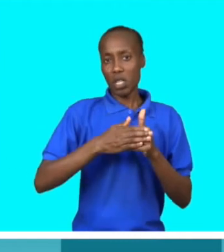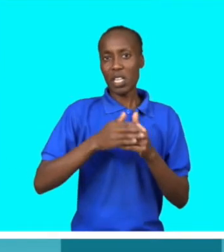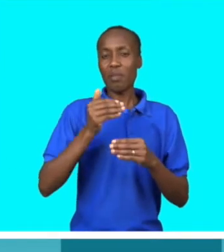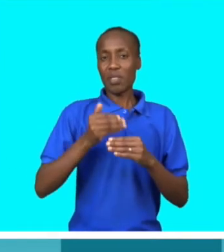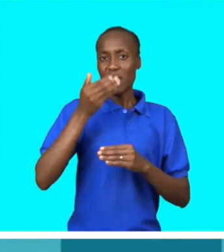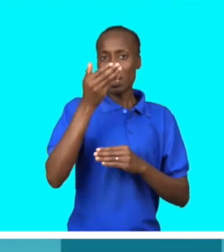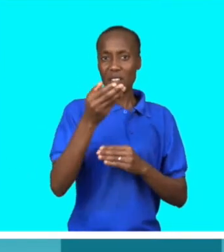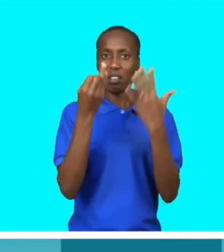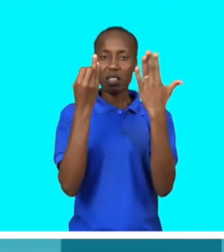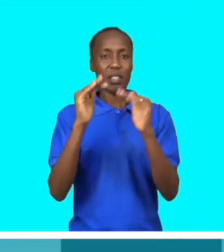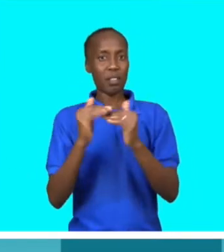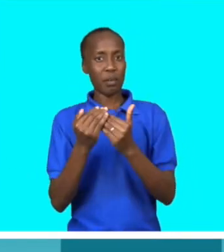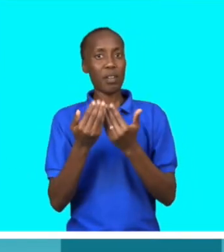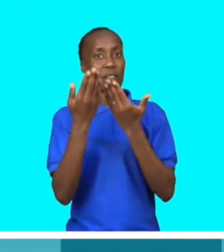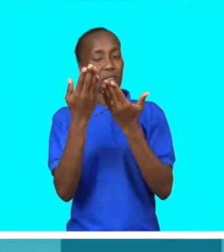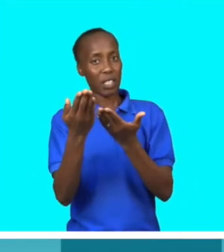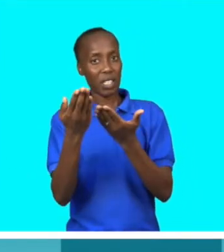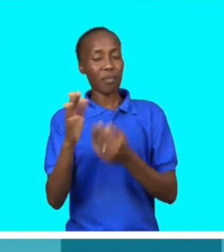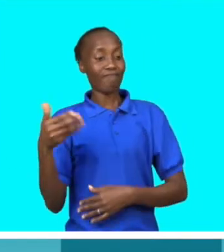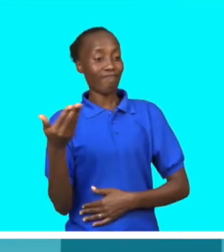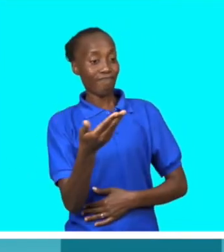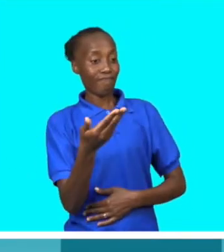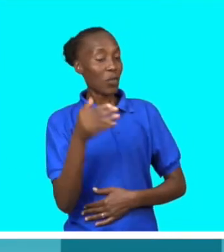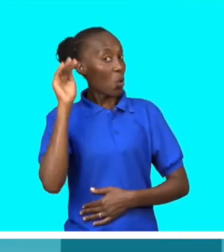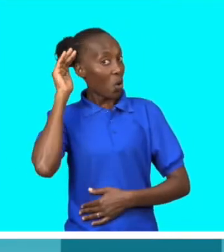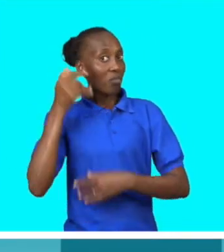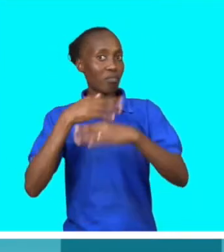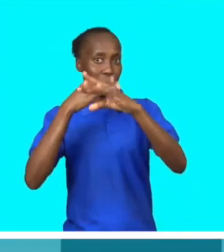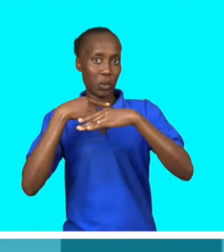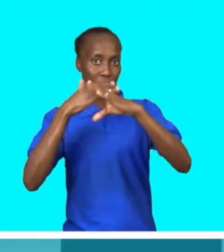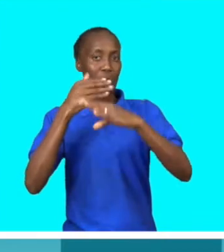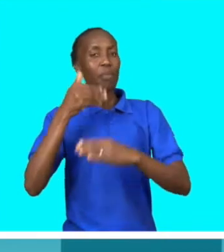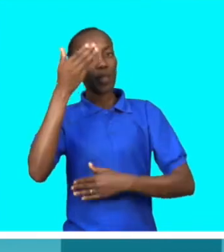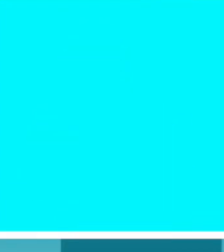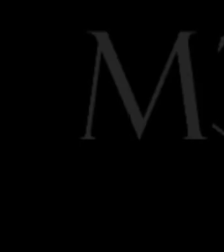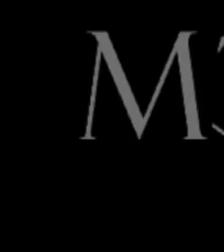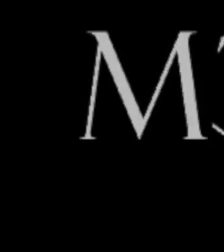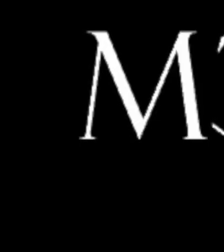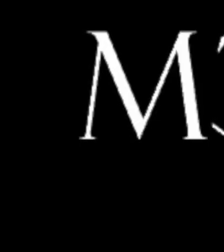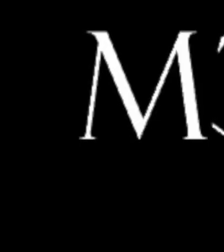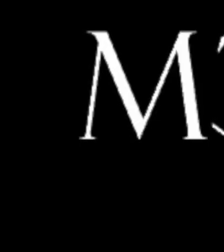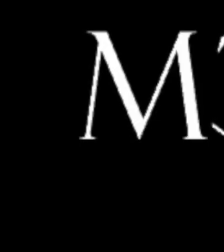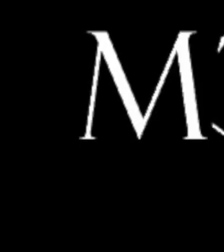voltamos daqui a 7 dias. Fique já com o som do Nunes. Até lá.